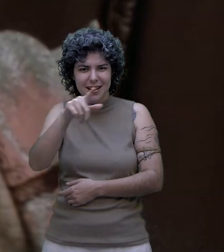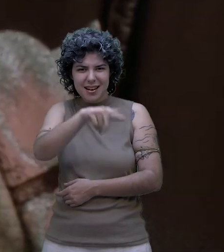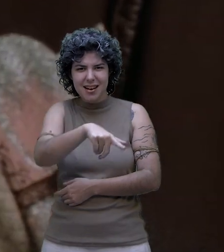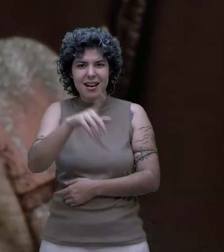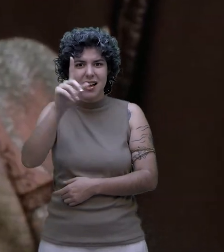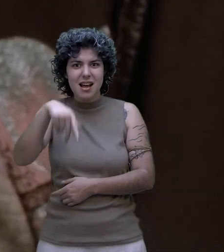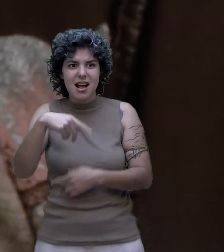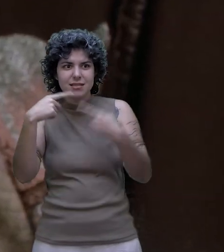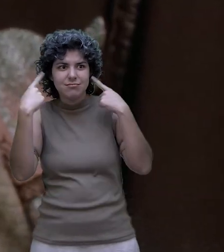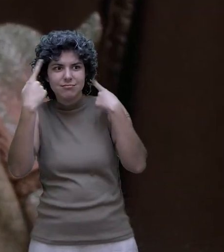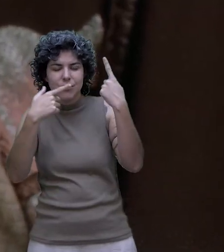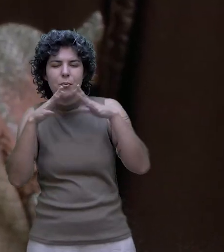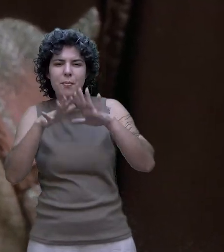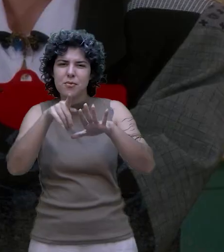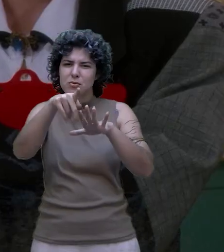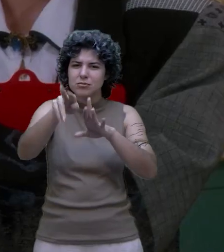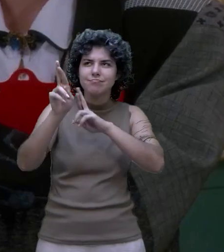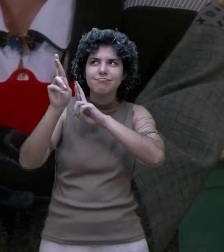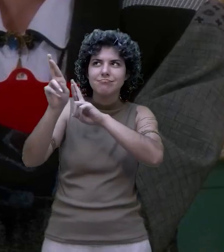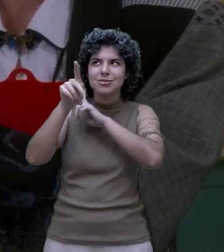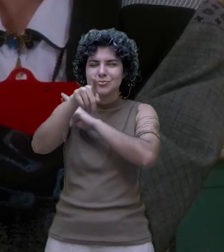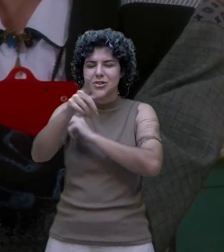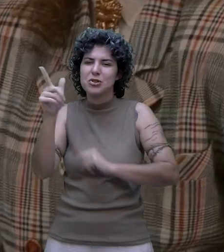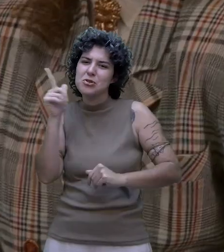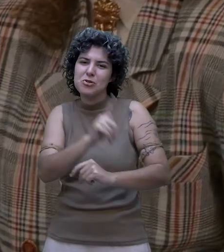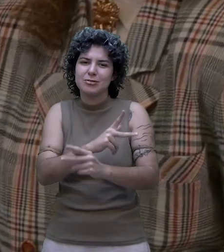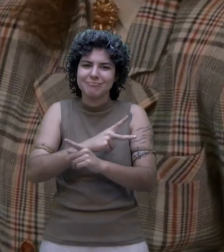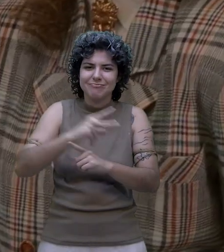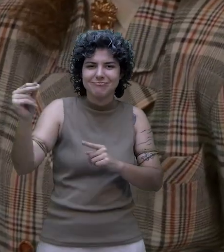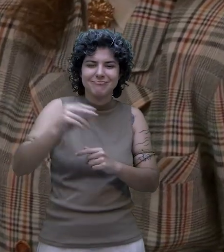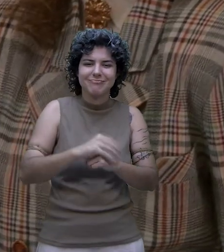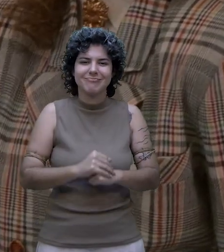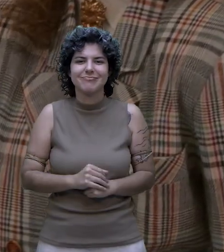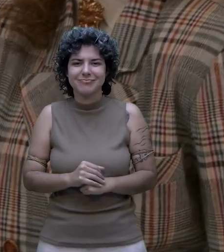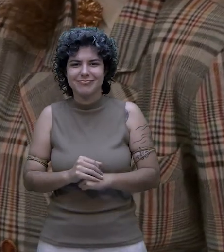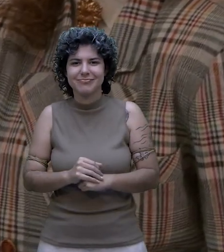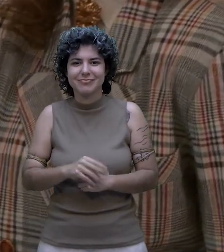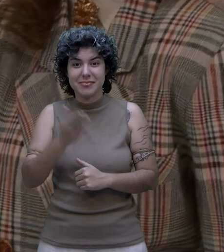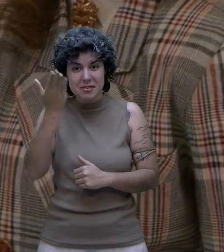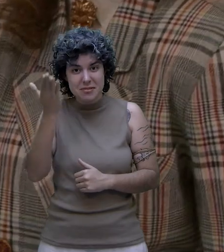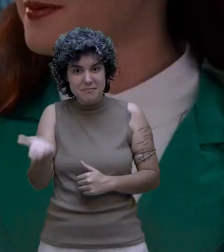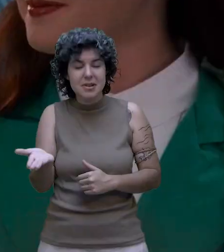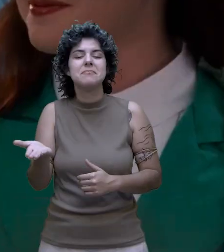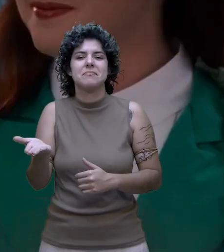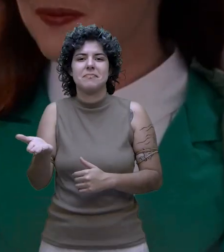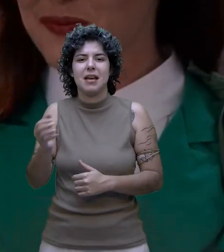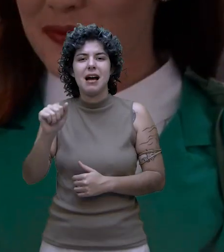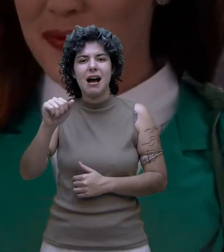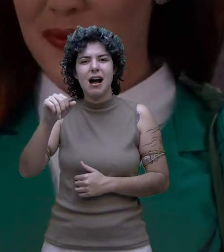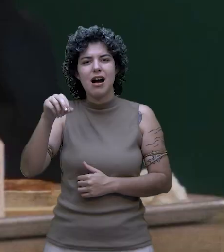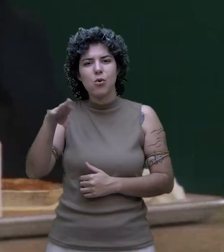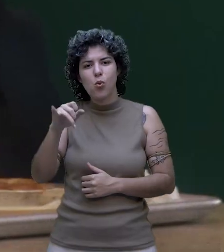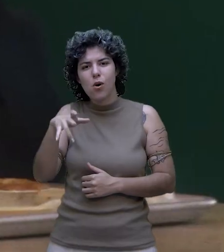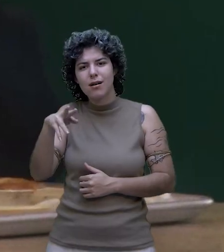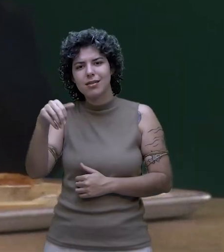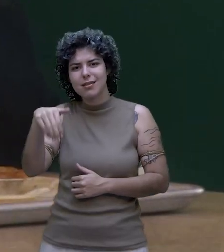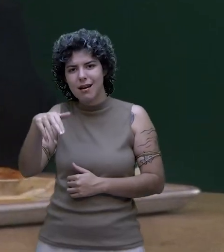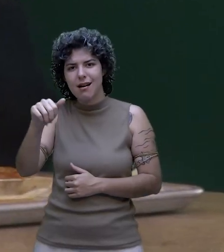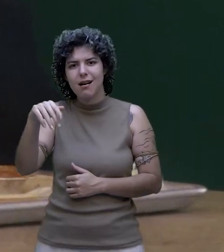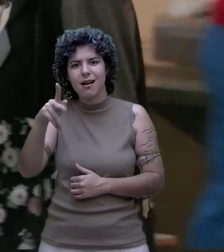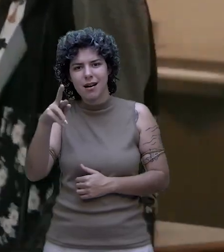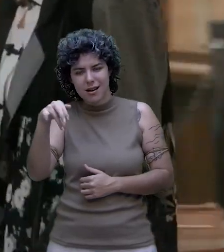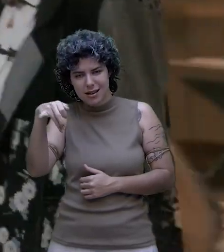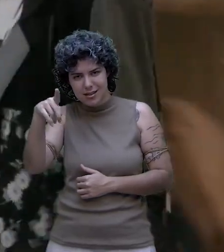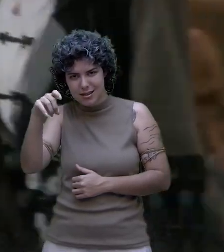Heather? No, I'm a Veronica. Verônica, interpretada por Winona Ryder, não aguenta mais ser uma